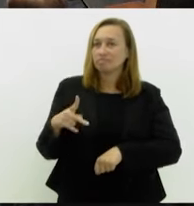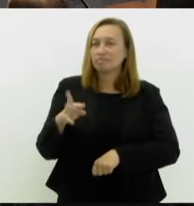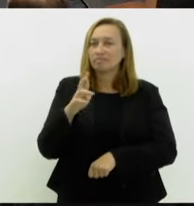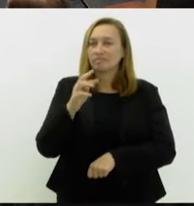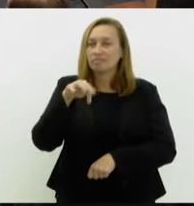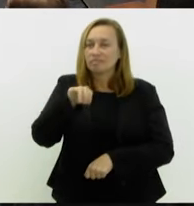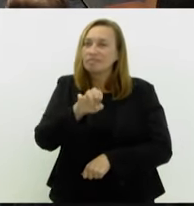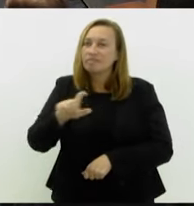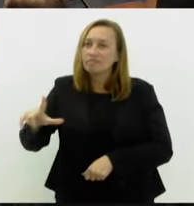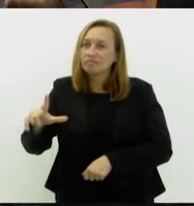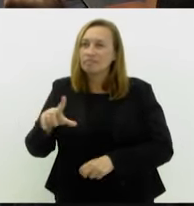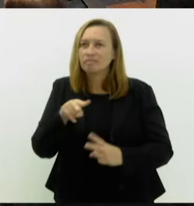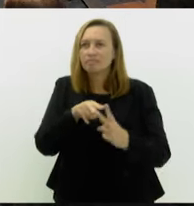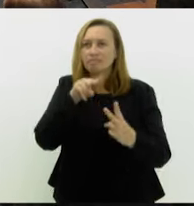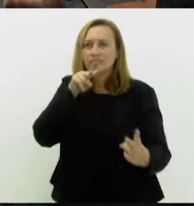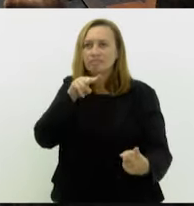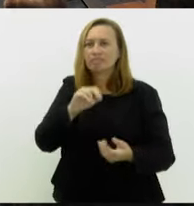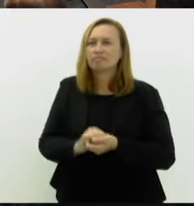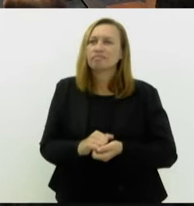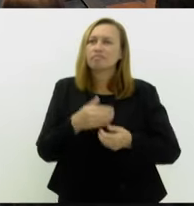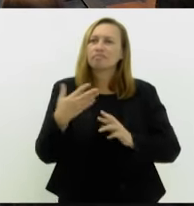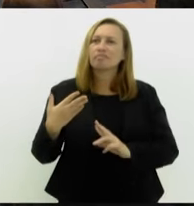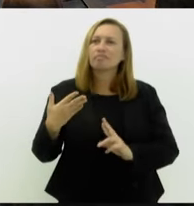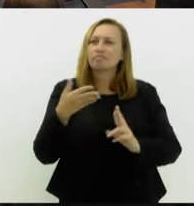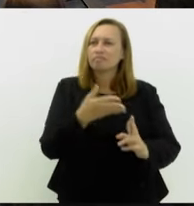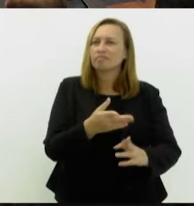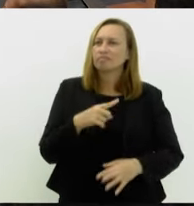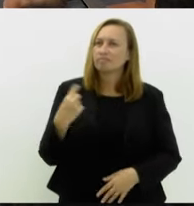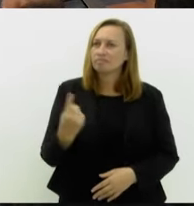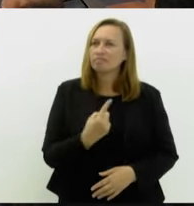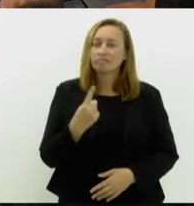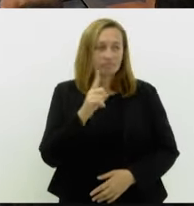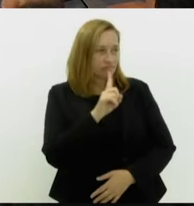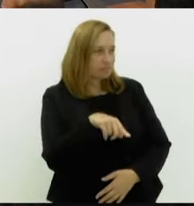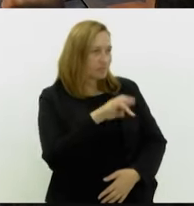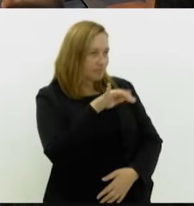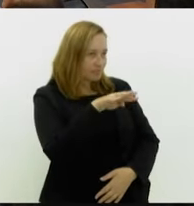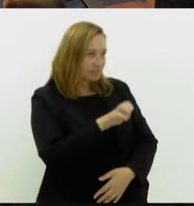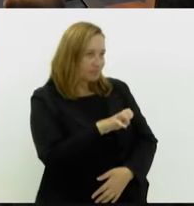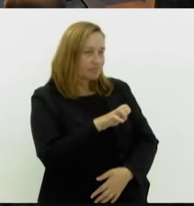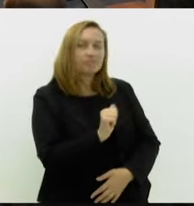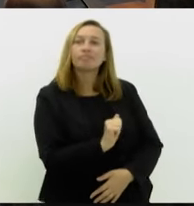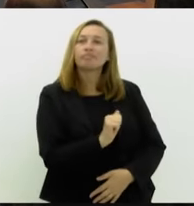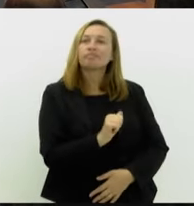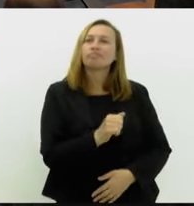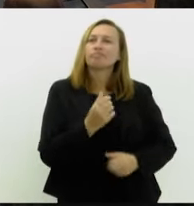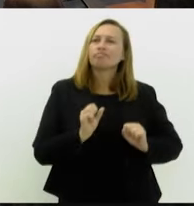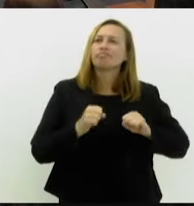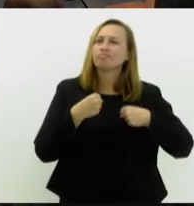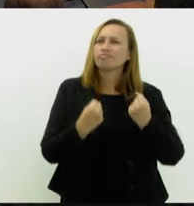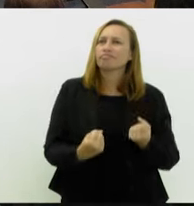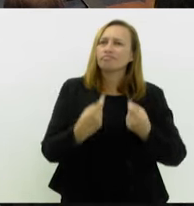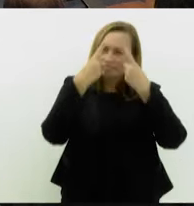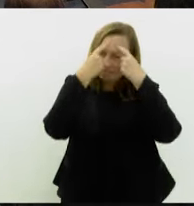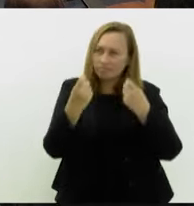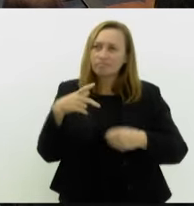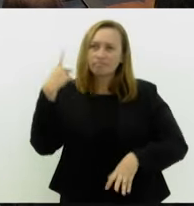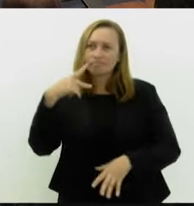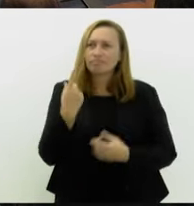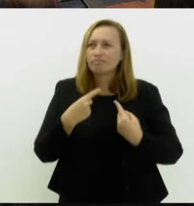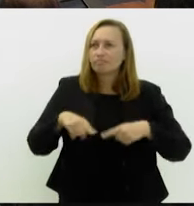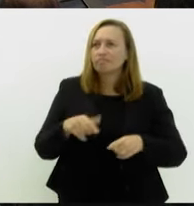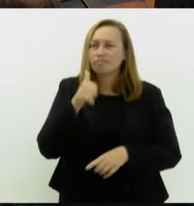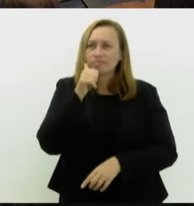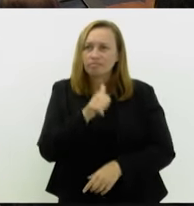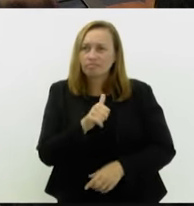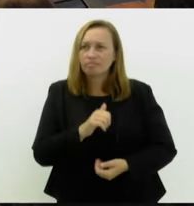branquinho tem sido uma referência de todas nós né bened no sentido da defesa da violência política contra a mulher ela